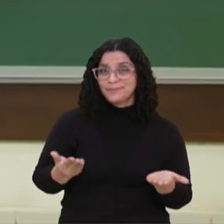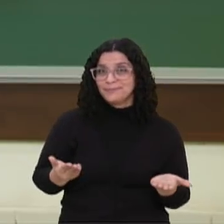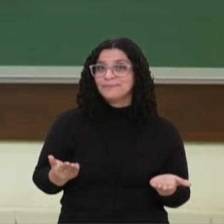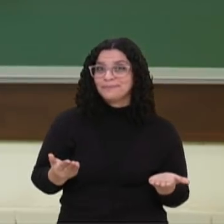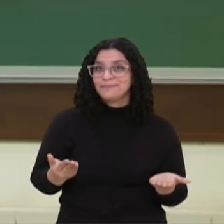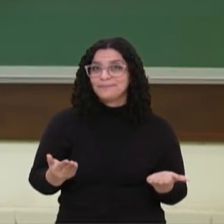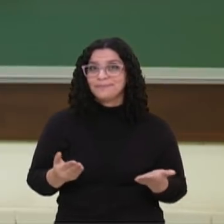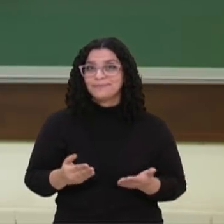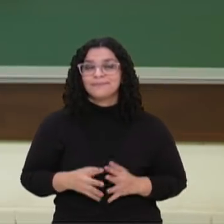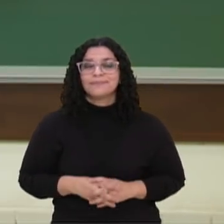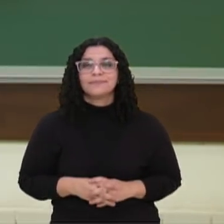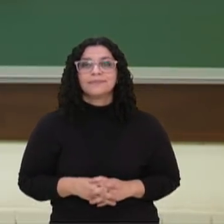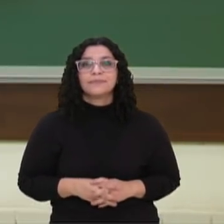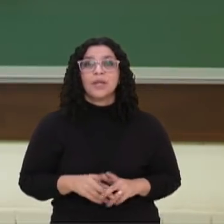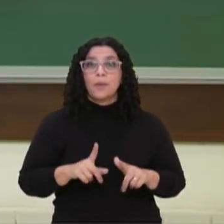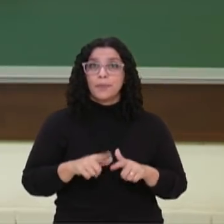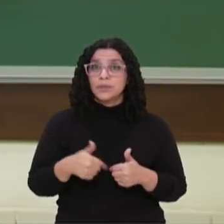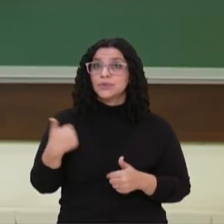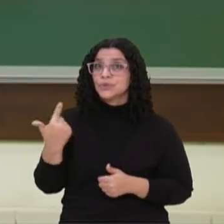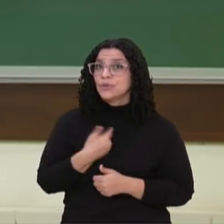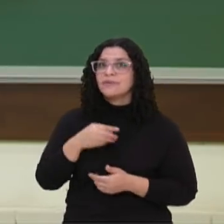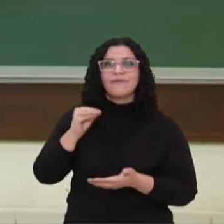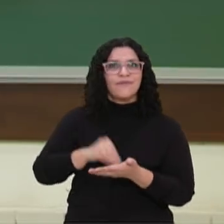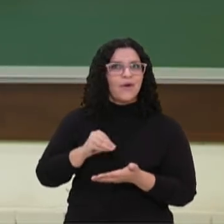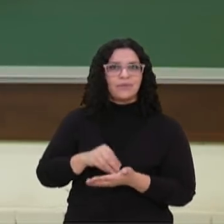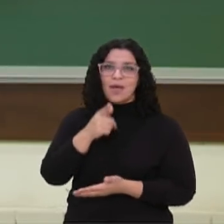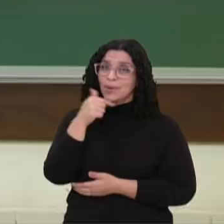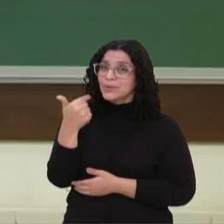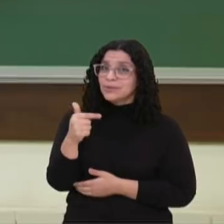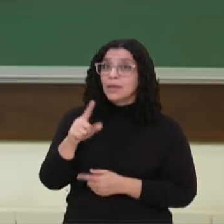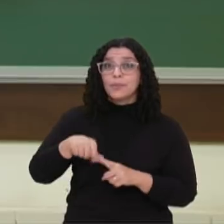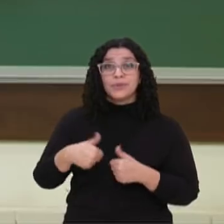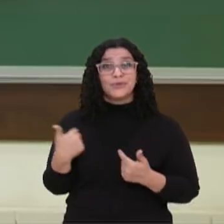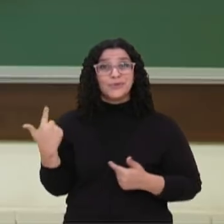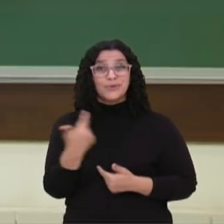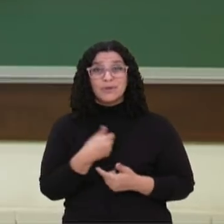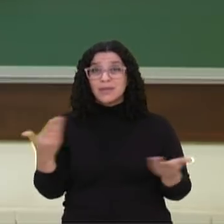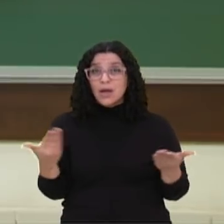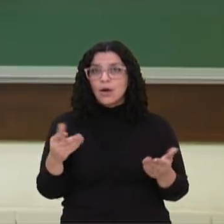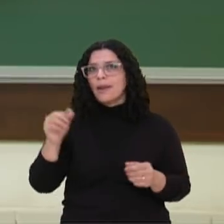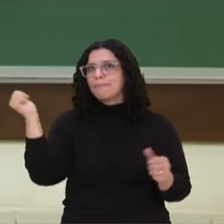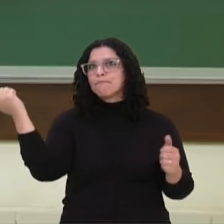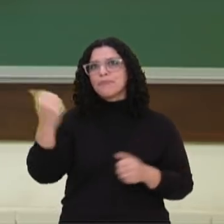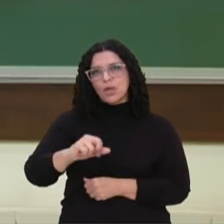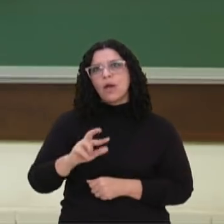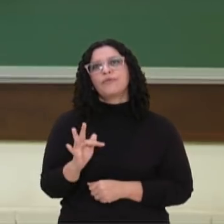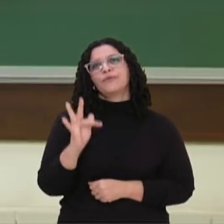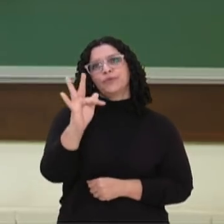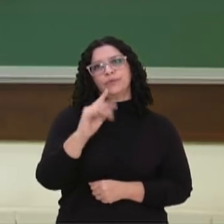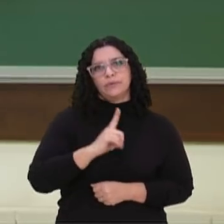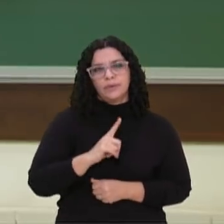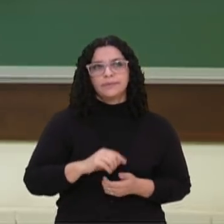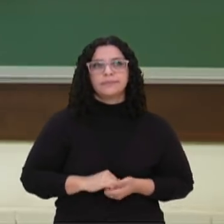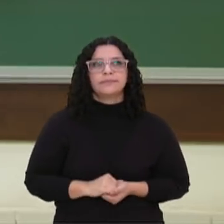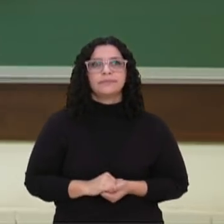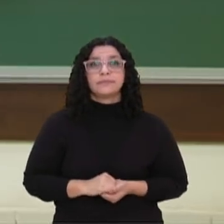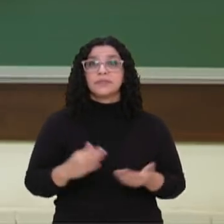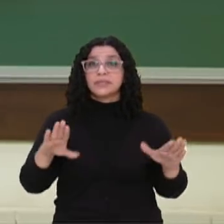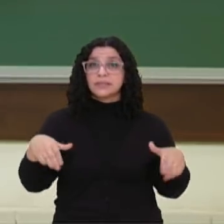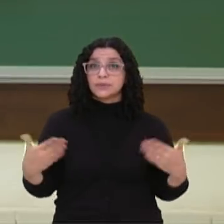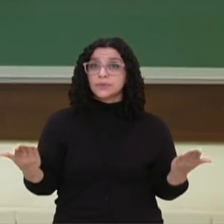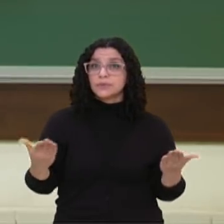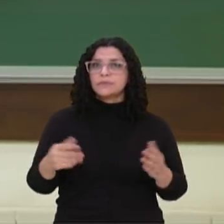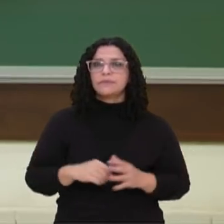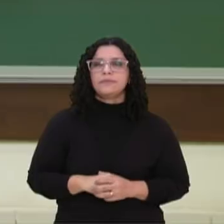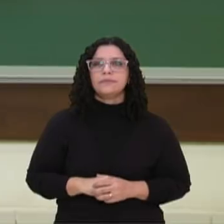futuramente complicações com a escassez da água, assim, muito mais além do que está sendo hoje, ok? Então